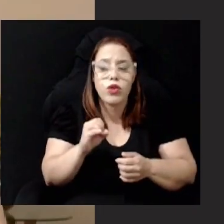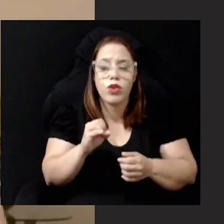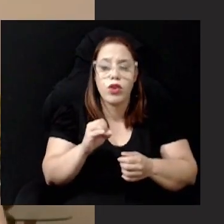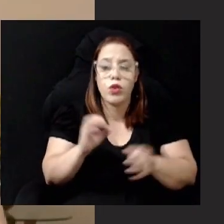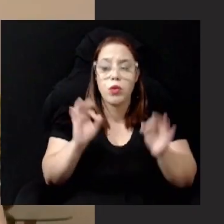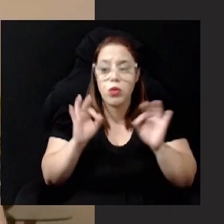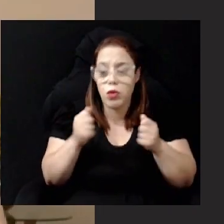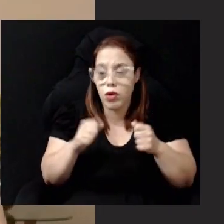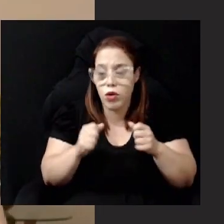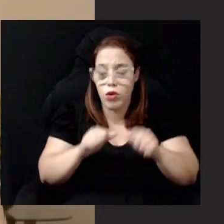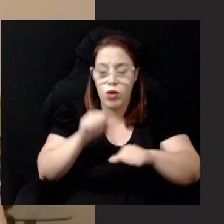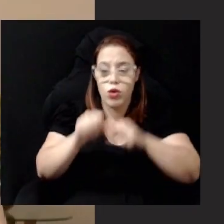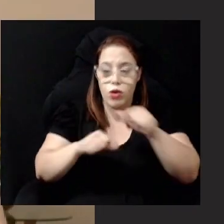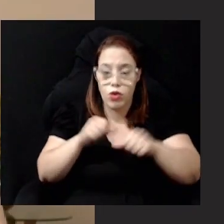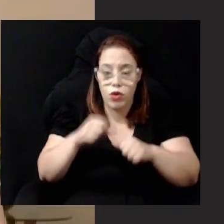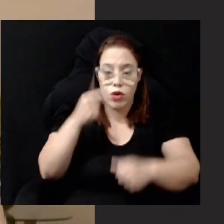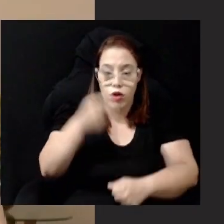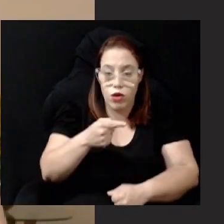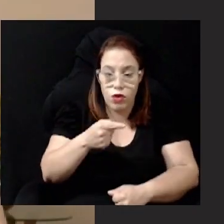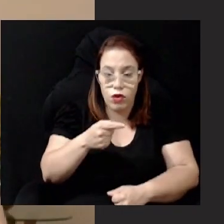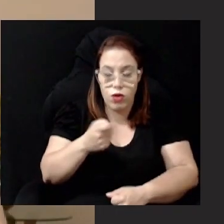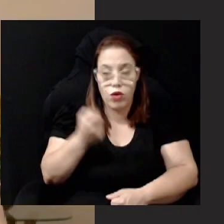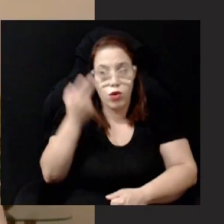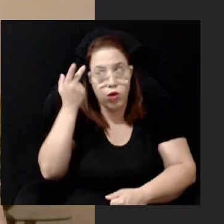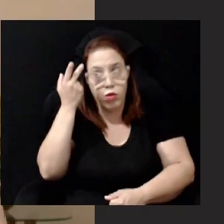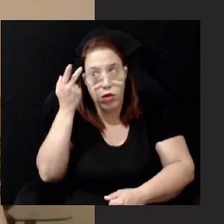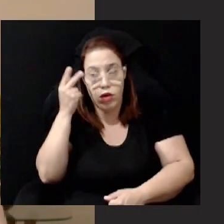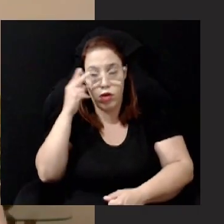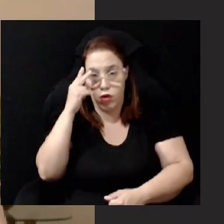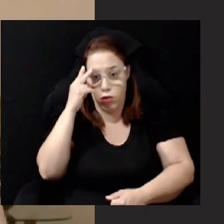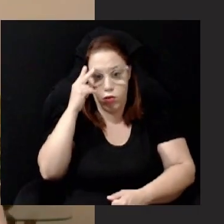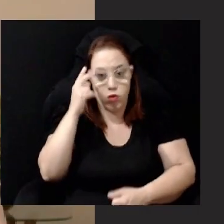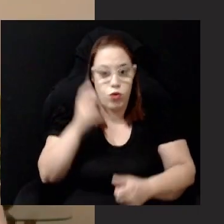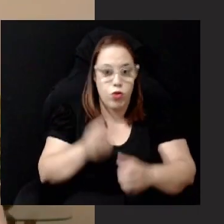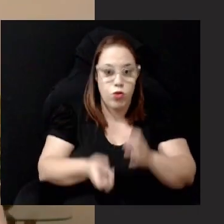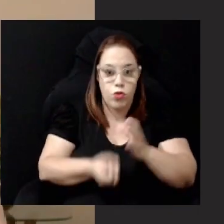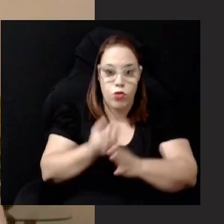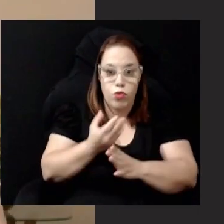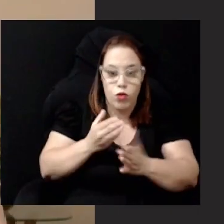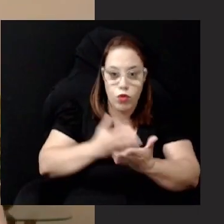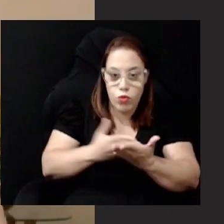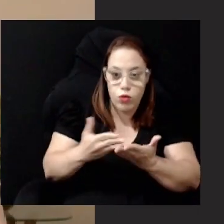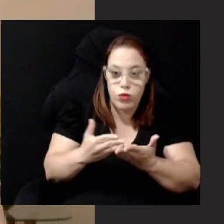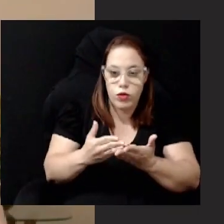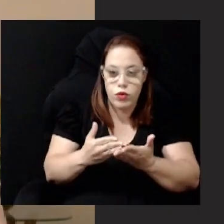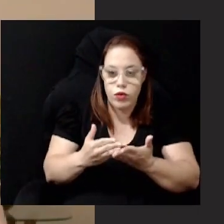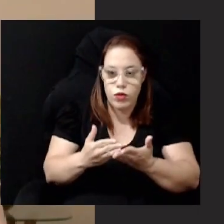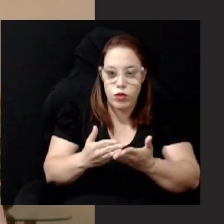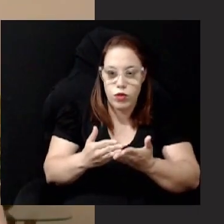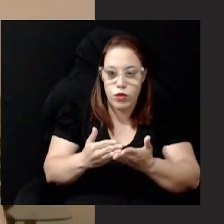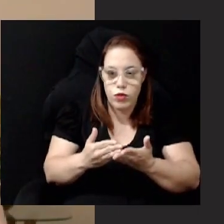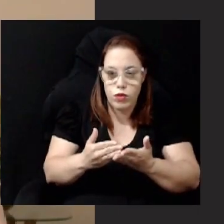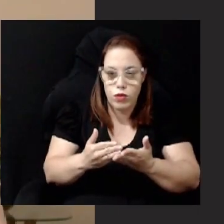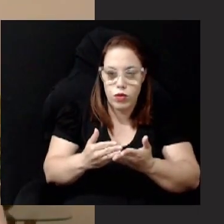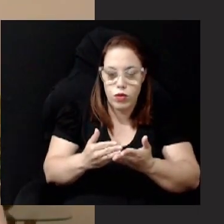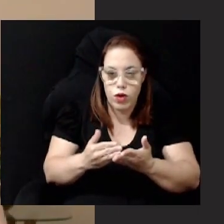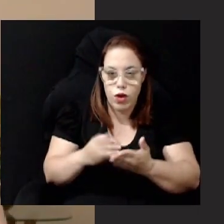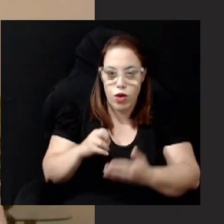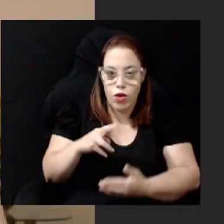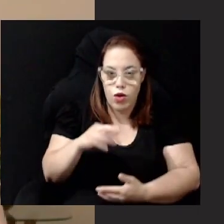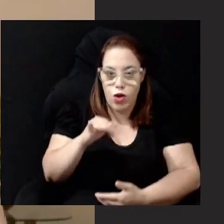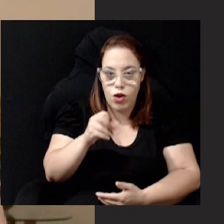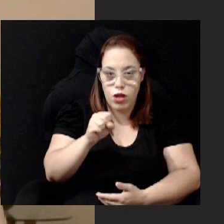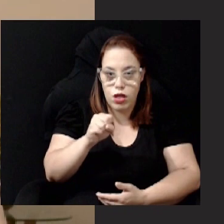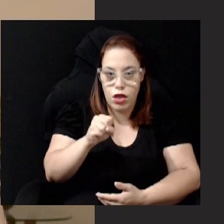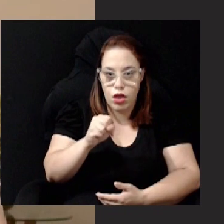original e vai substituindo aquelas células normais. Quando essas células que dão início a esse processo são células